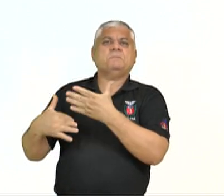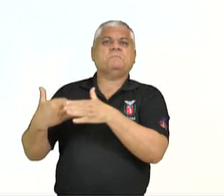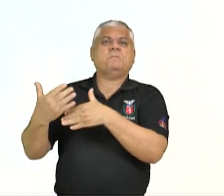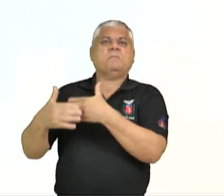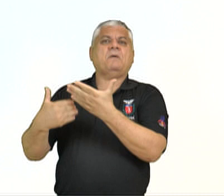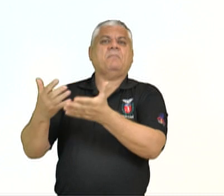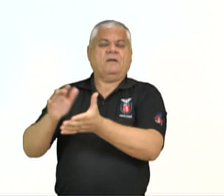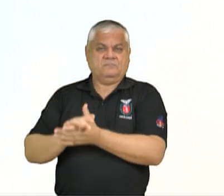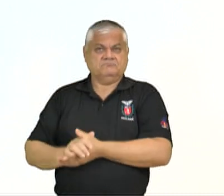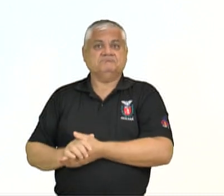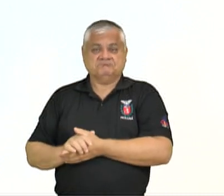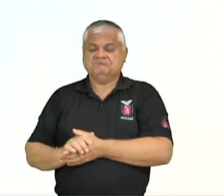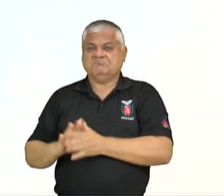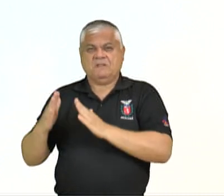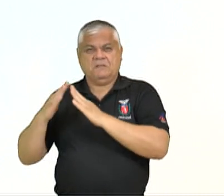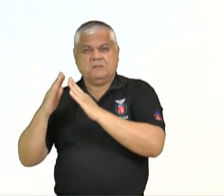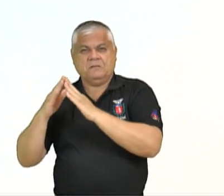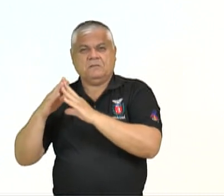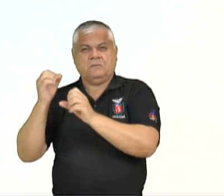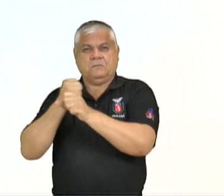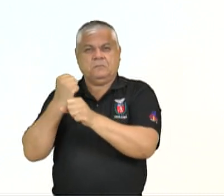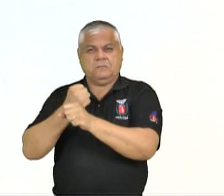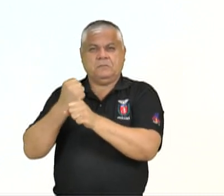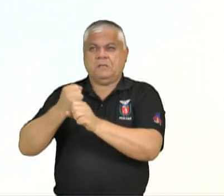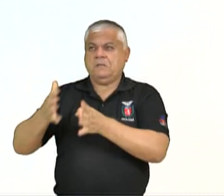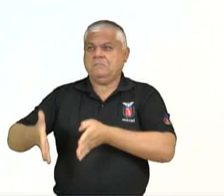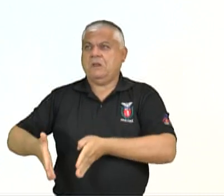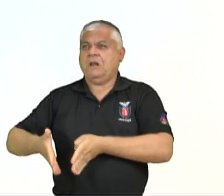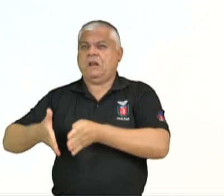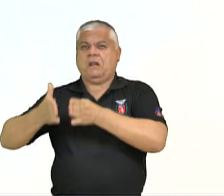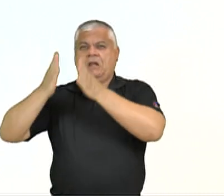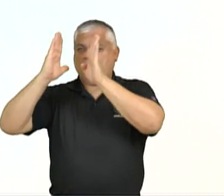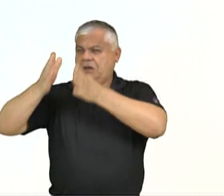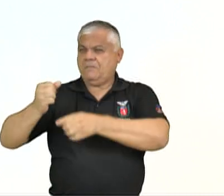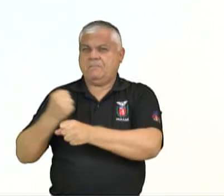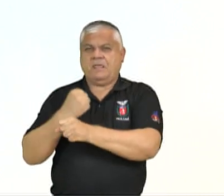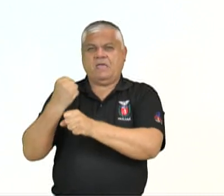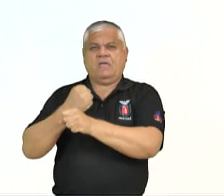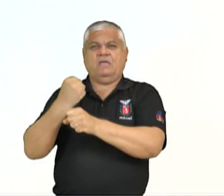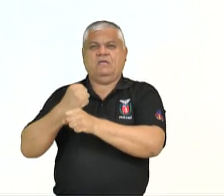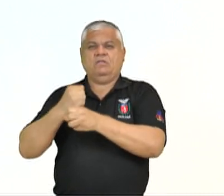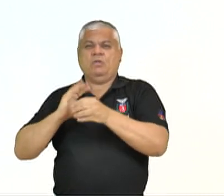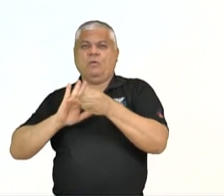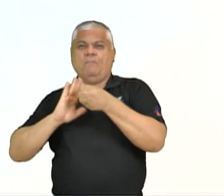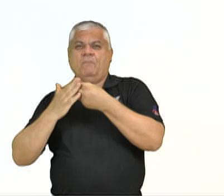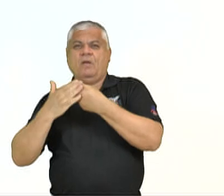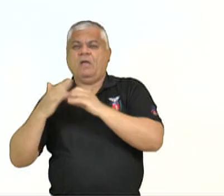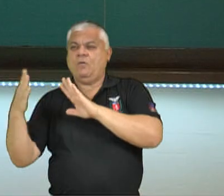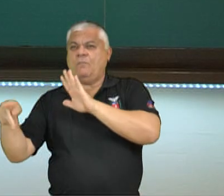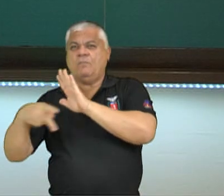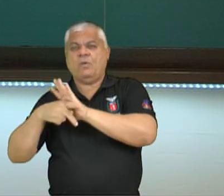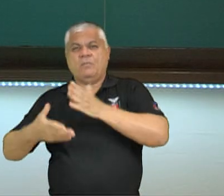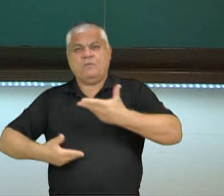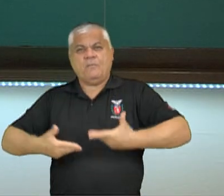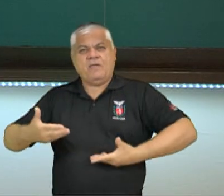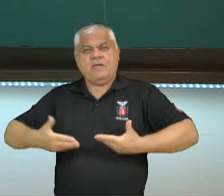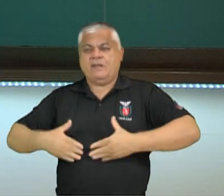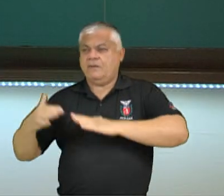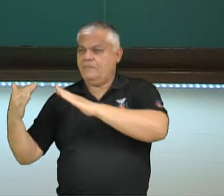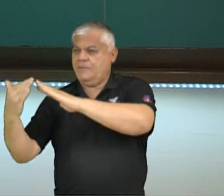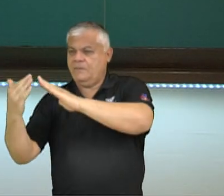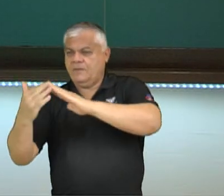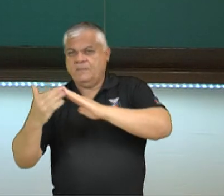da urbanização, da verticalização da cidade, o surgimento de bairros operários, por exemplo, essa